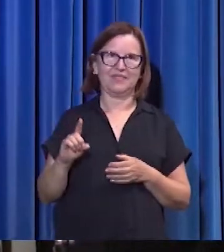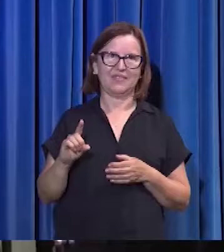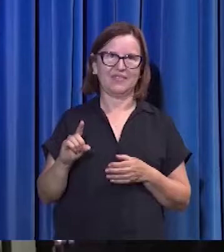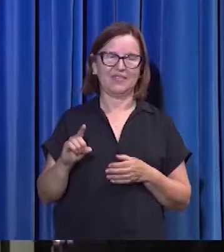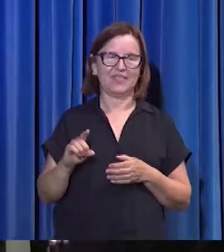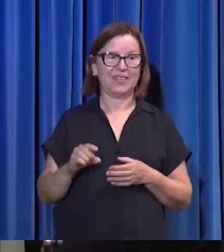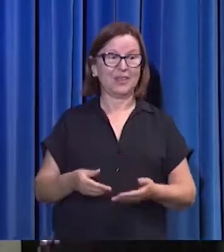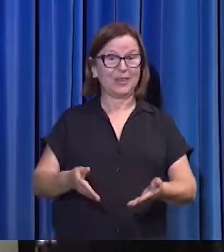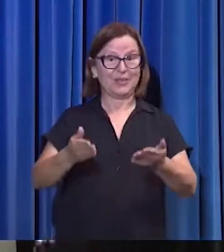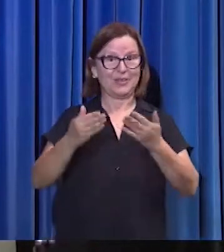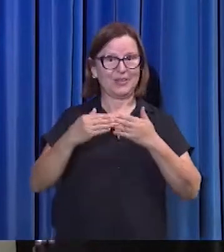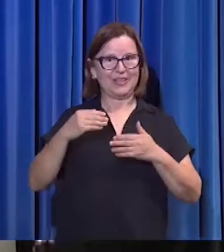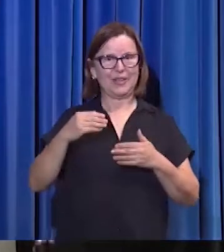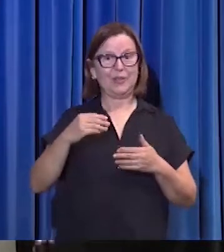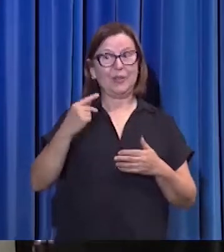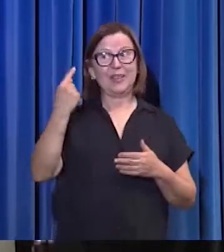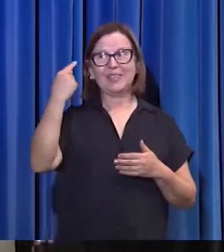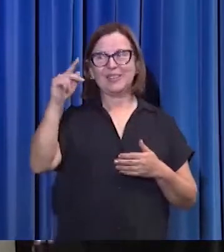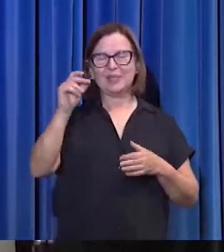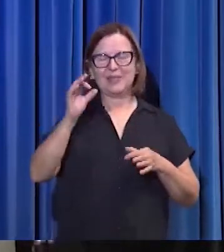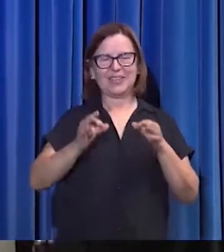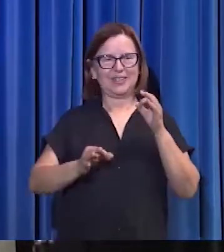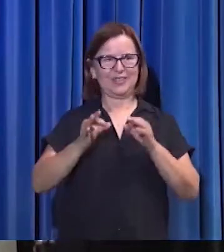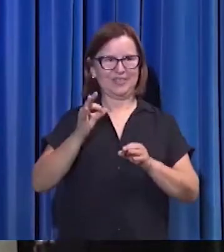imputou a sua justiça a nós.